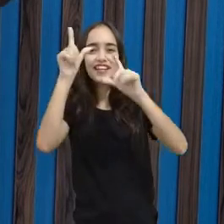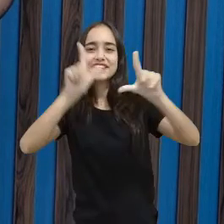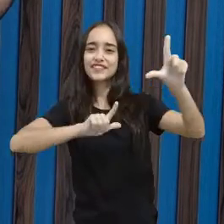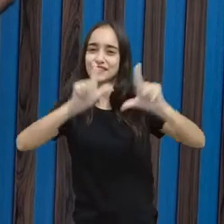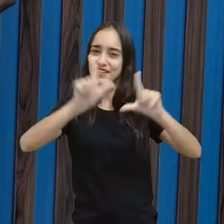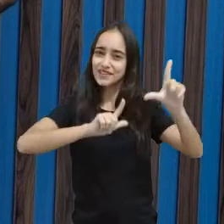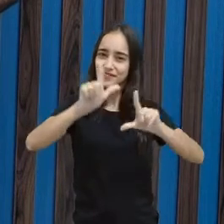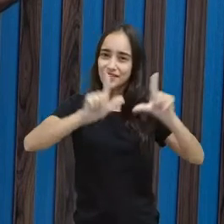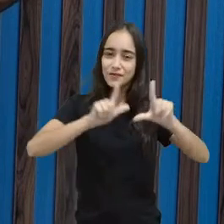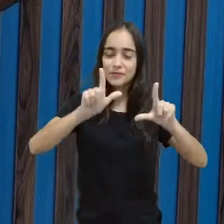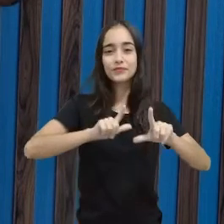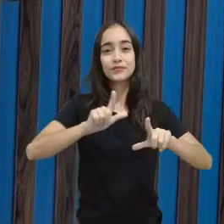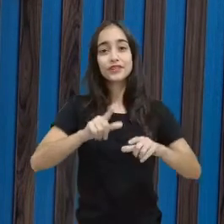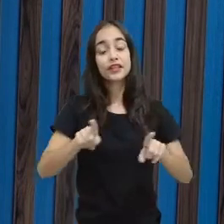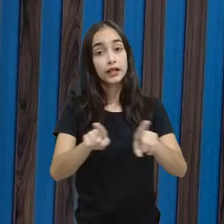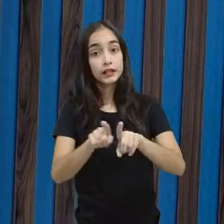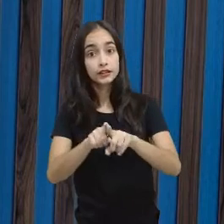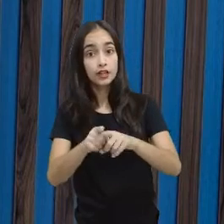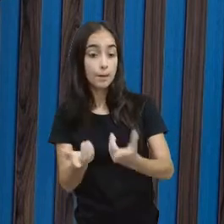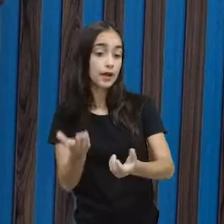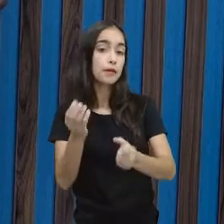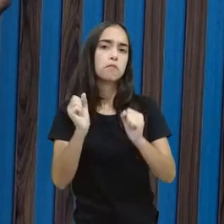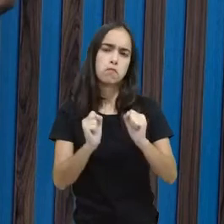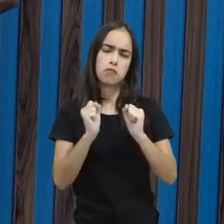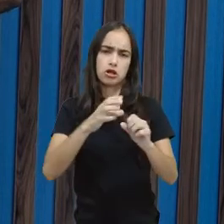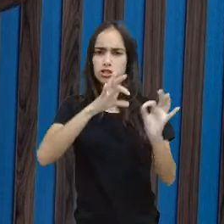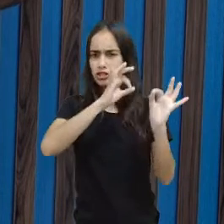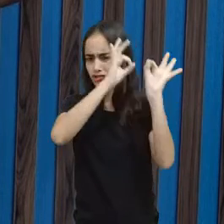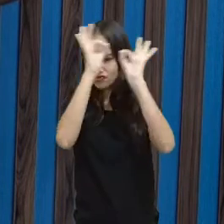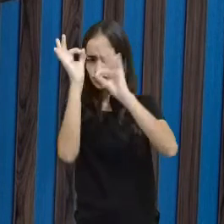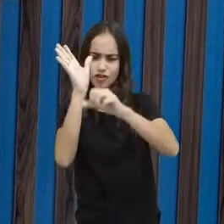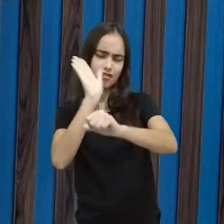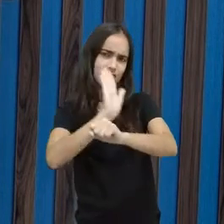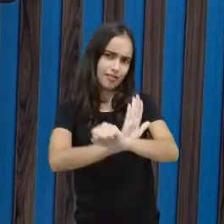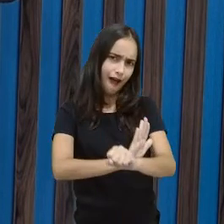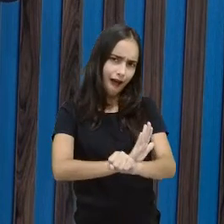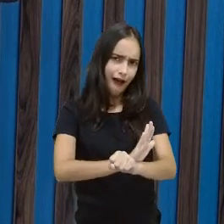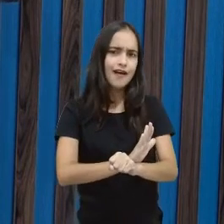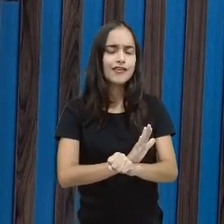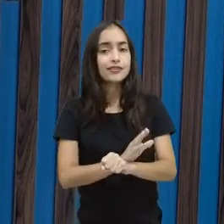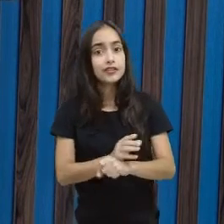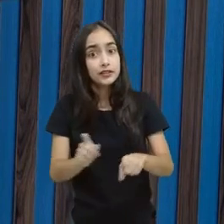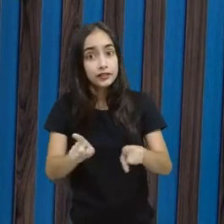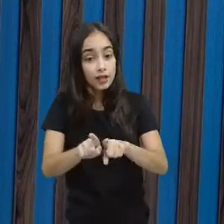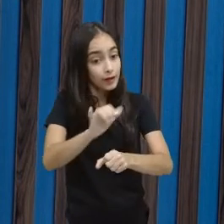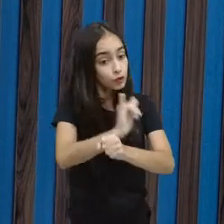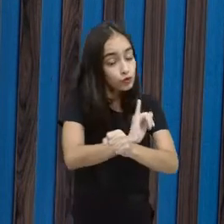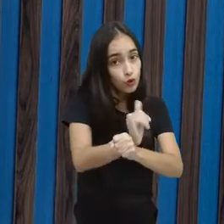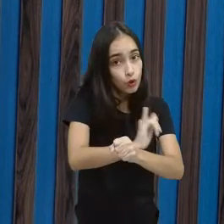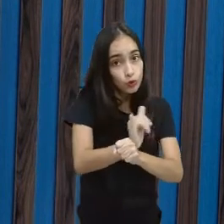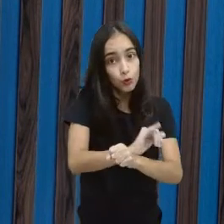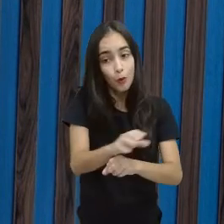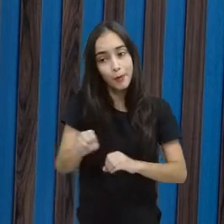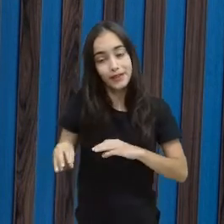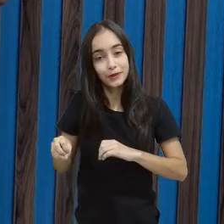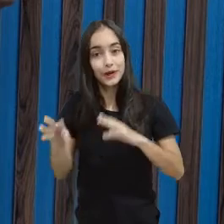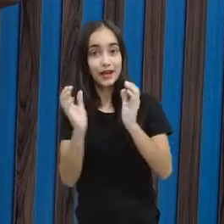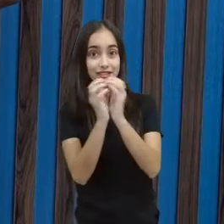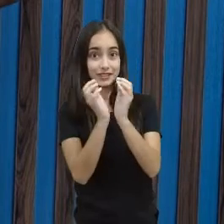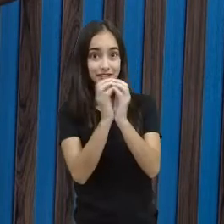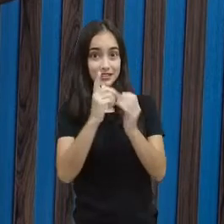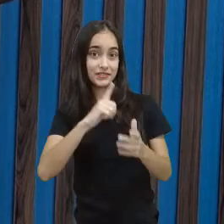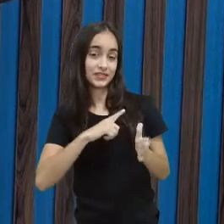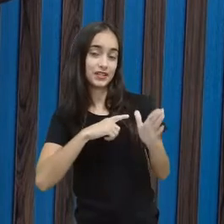sendo reprisada no turno seguinte, vai para o canal do YouTube. Deivinho vai jogar aqui, ó, os QR Codes